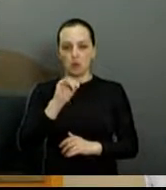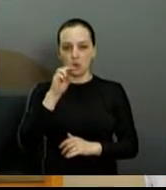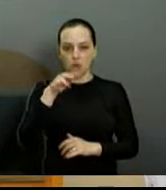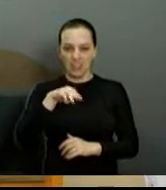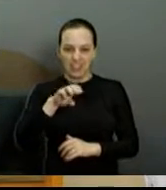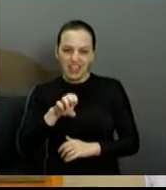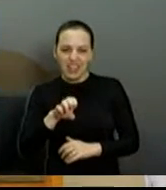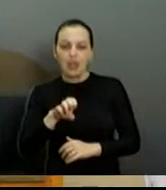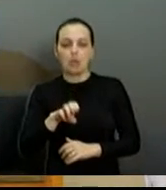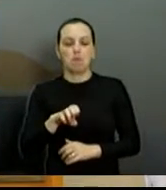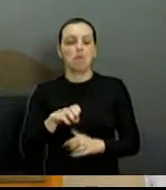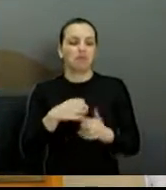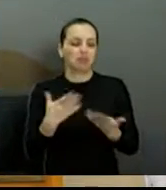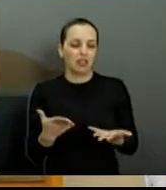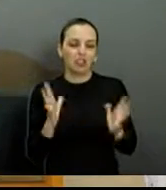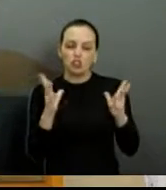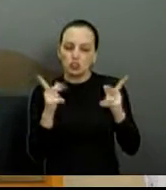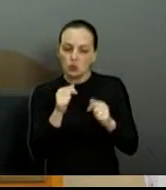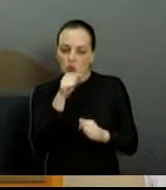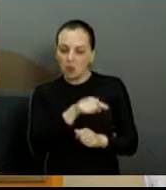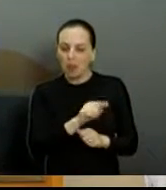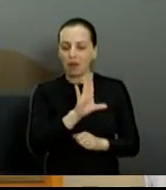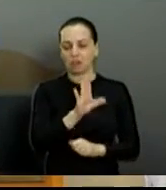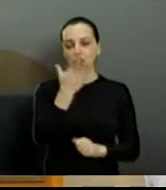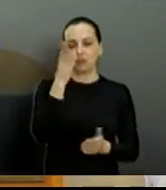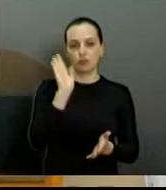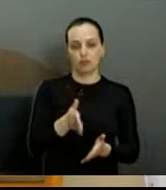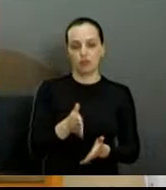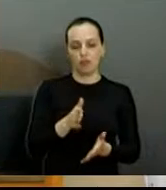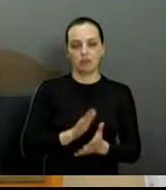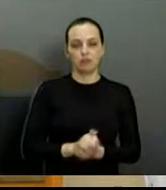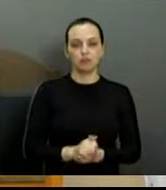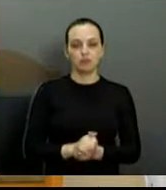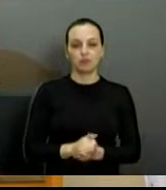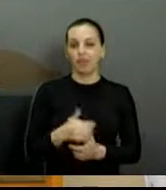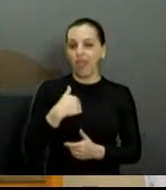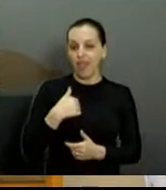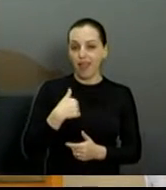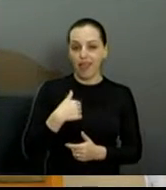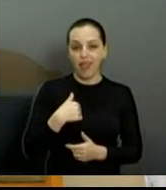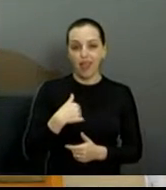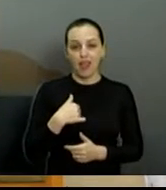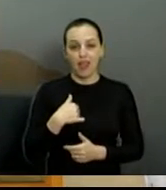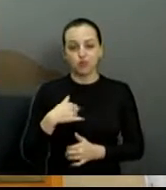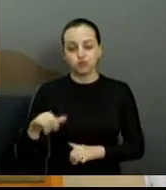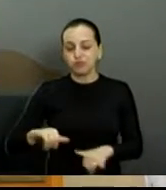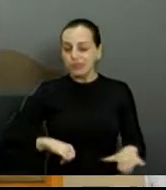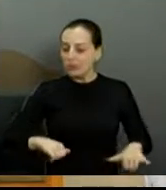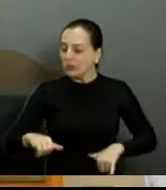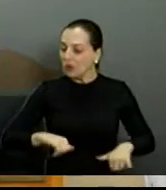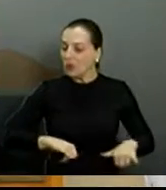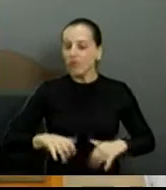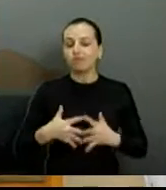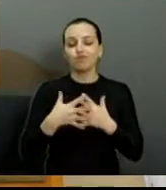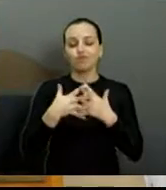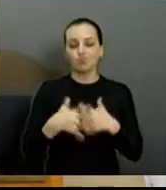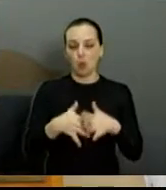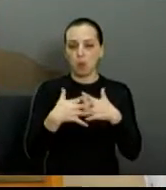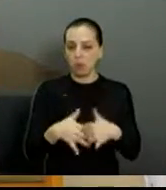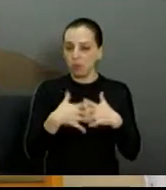entorno então ele se acha o dono de morar ali você imagina o que eu passei na farmácia noite com o irmão da rua ali é complicado